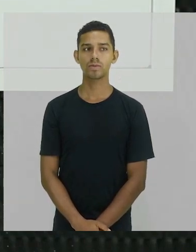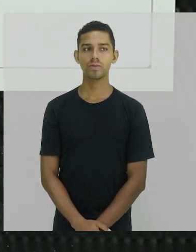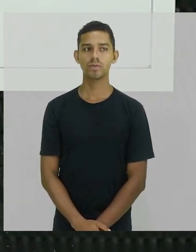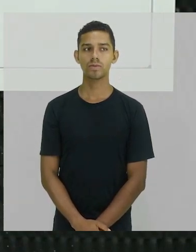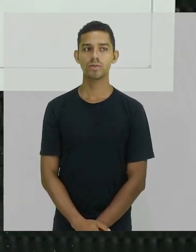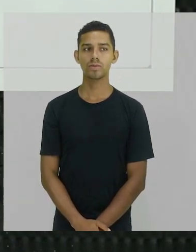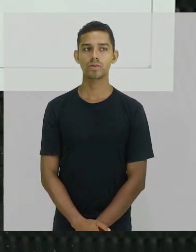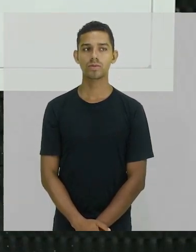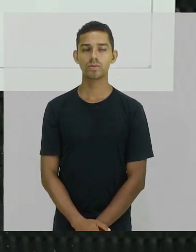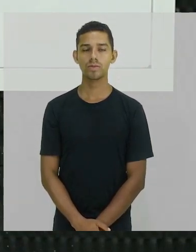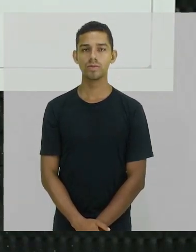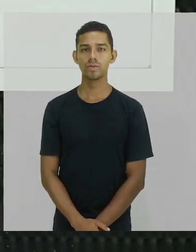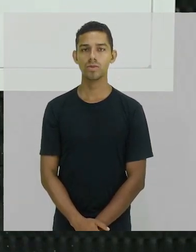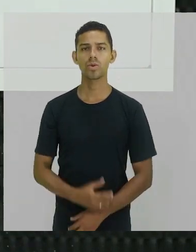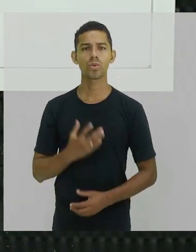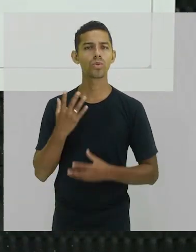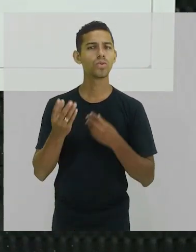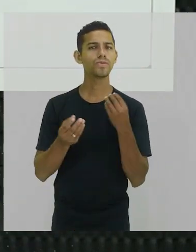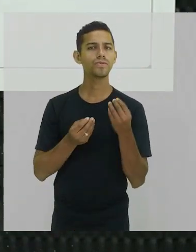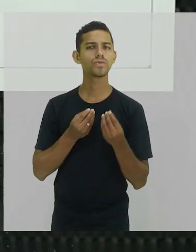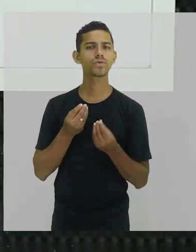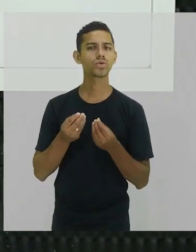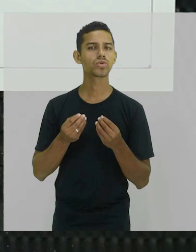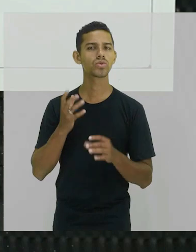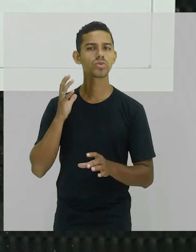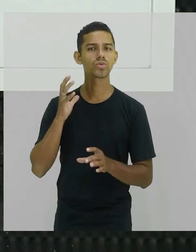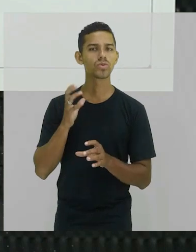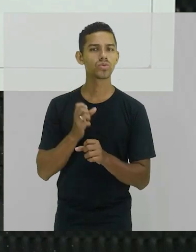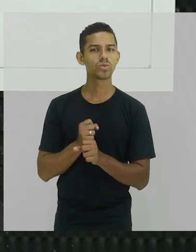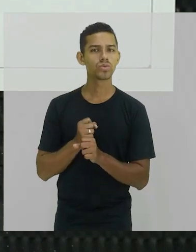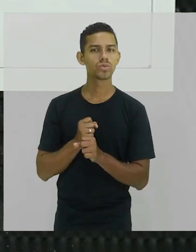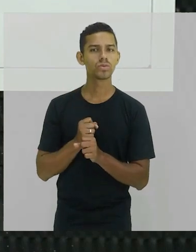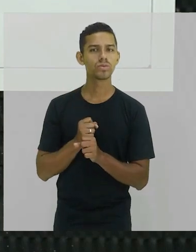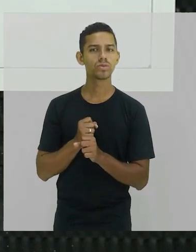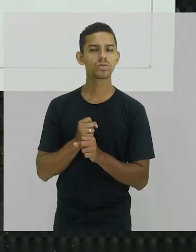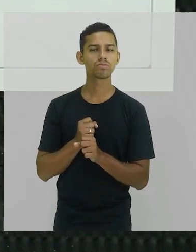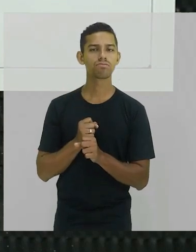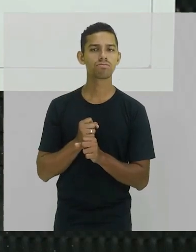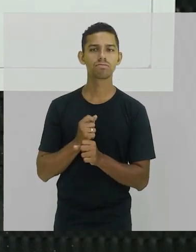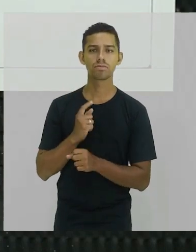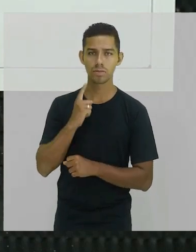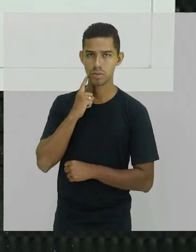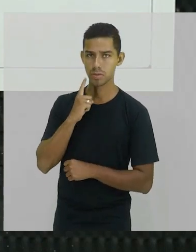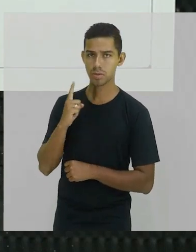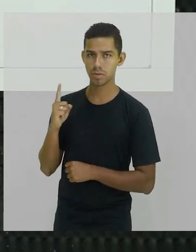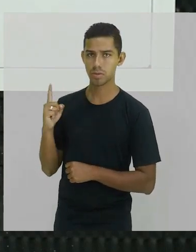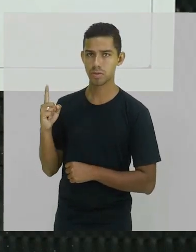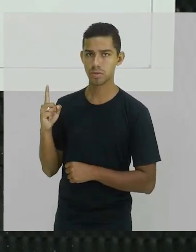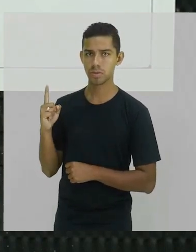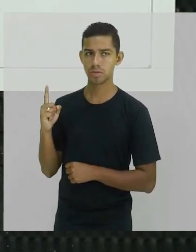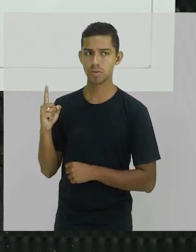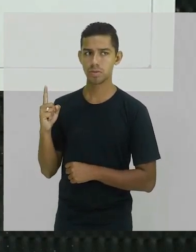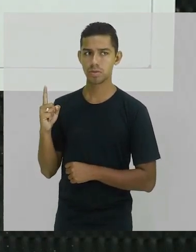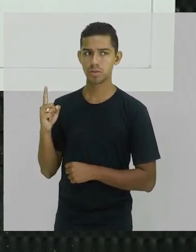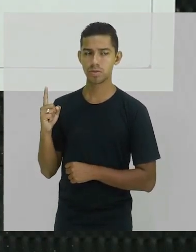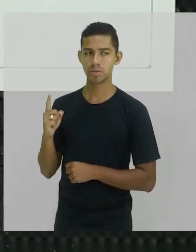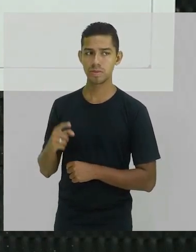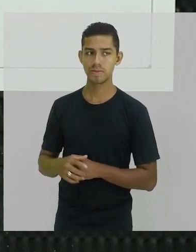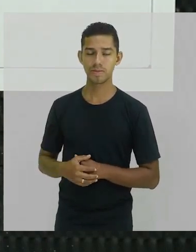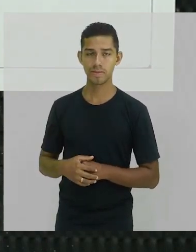ela é calculada da seguinte forma, ó. Então, velocidade de uma onda vai ser, ó, comprimento de